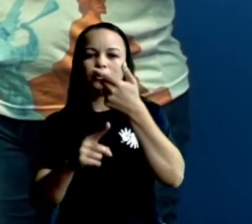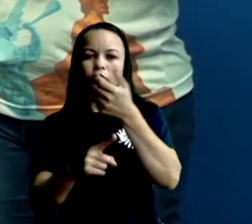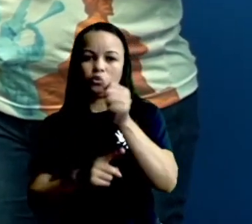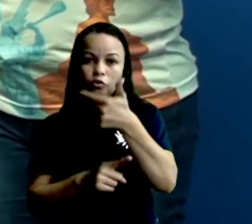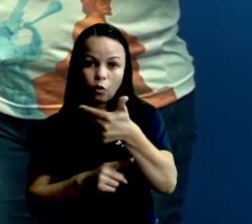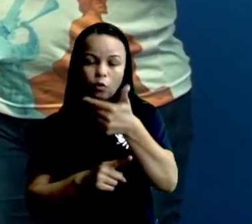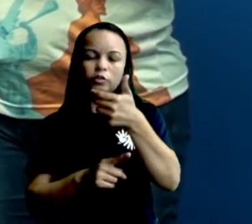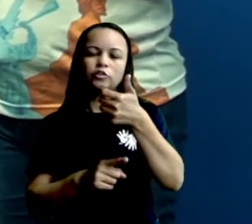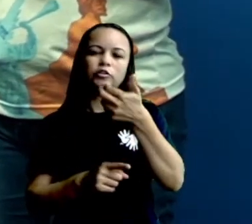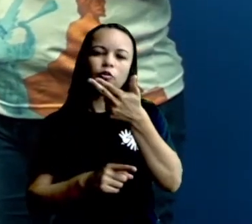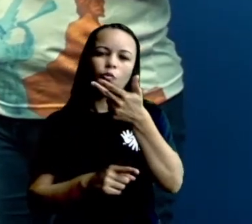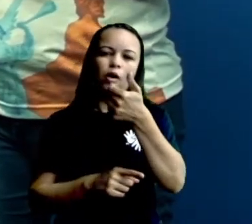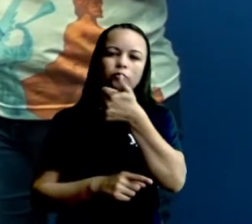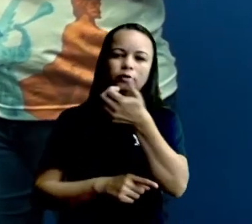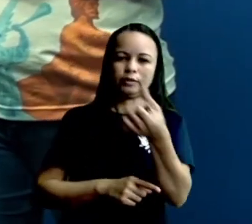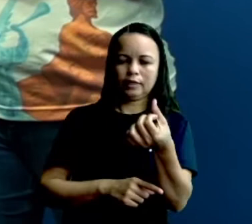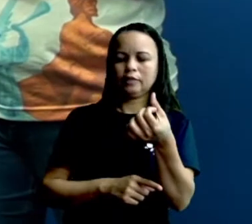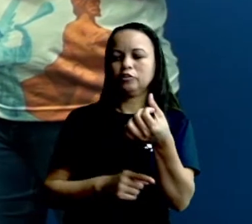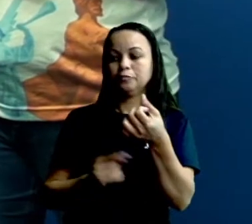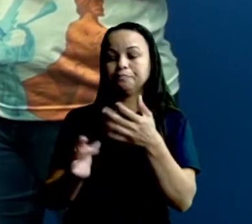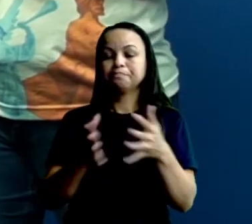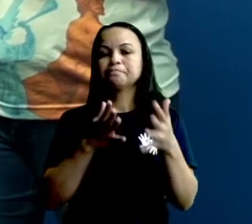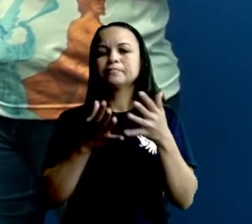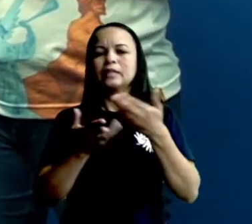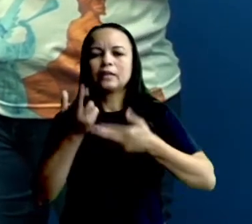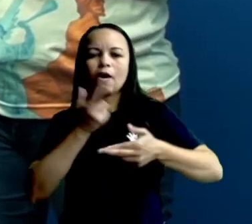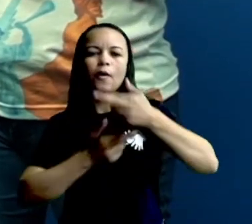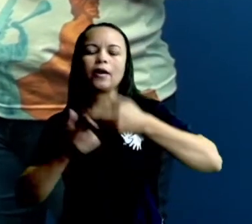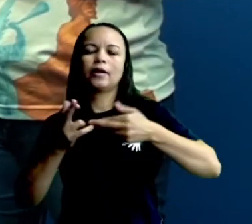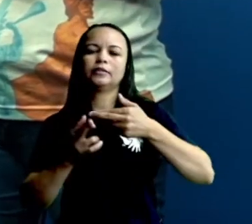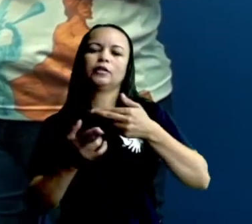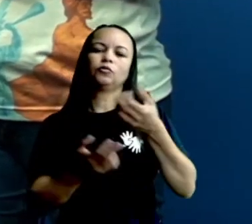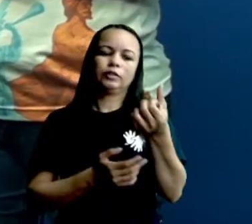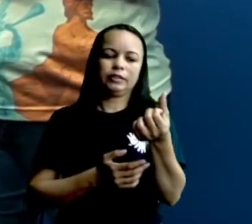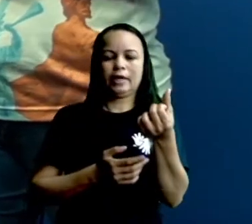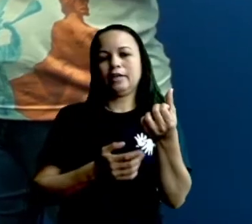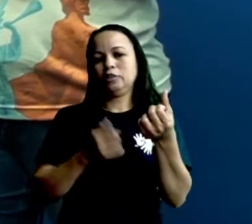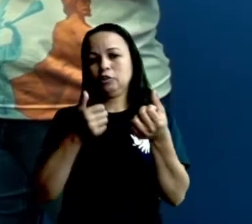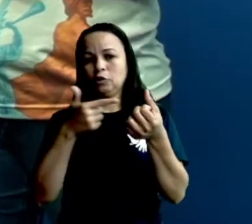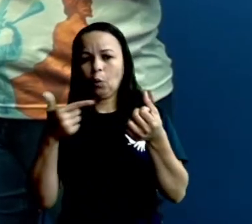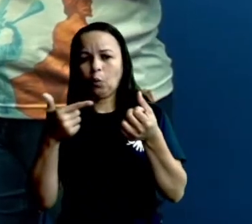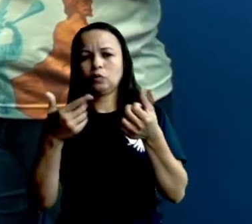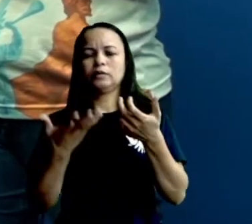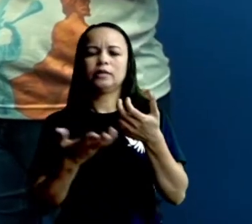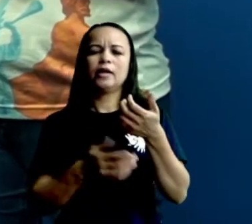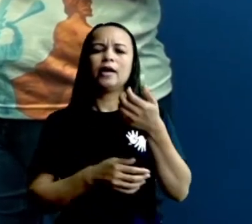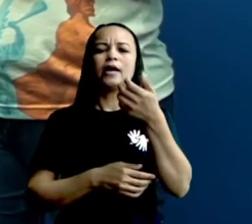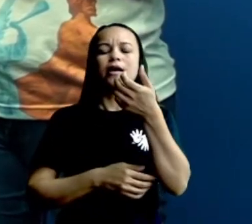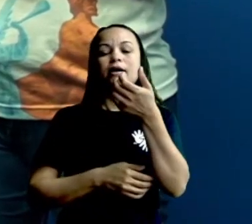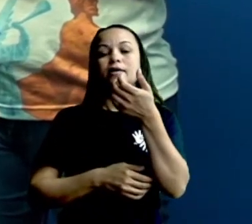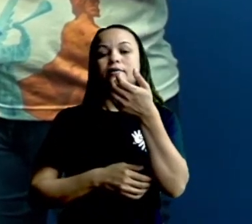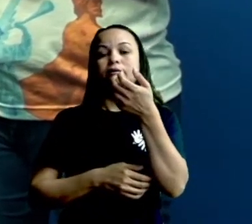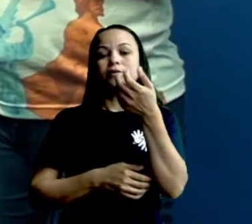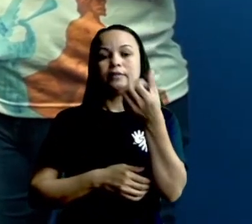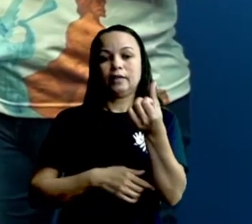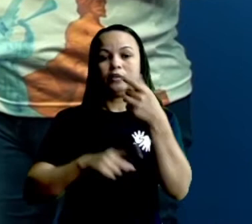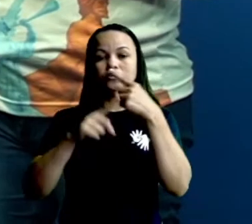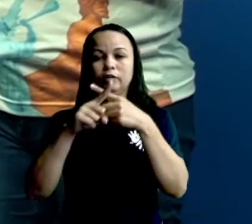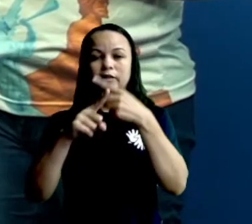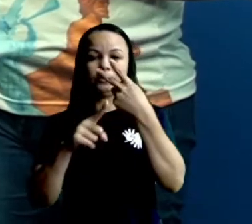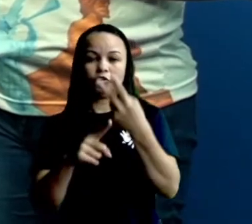aqui o 12, a mesma coisa o 6. Eu não botei a relação do 6 com 12, mas é a mesma coisa. 6 vezes 2,